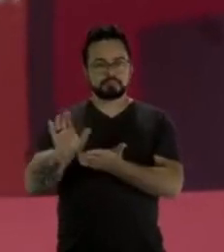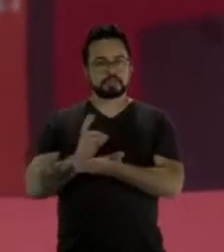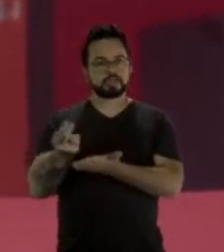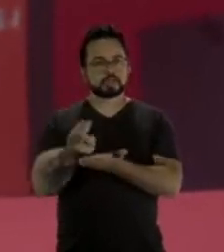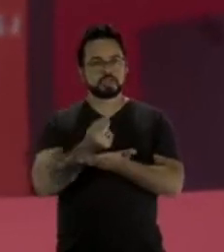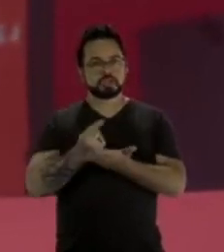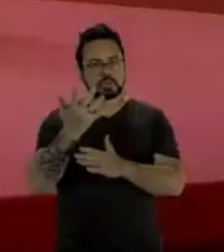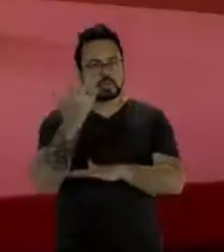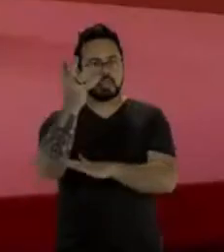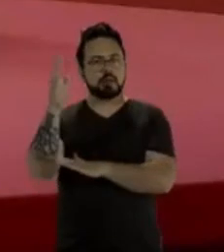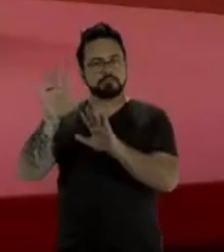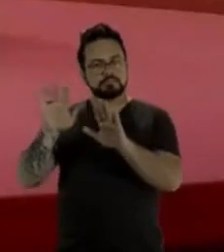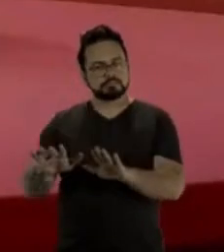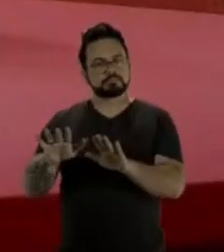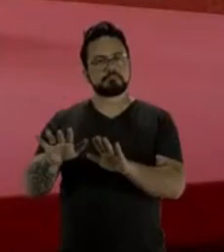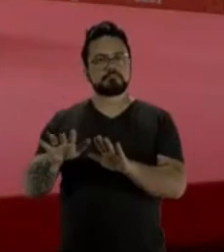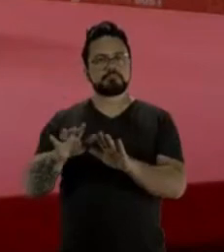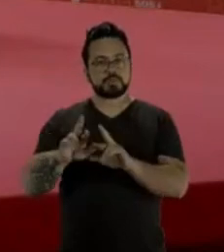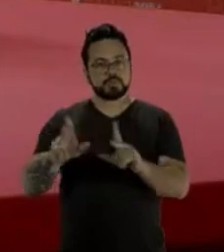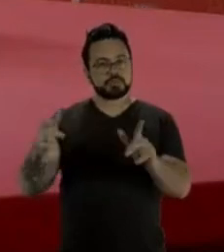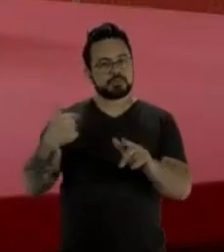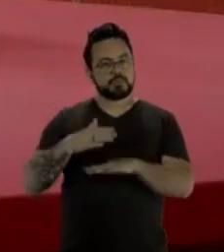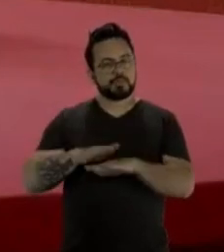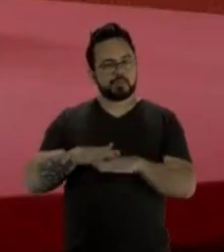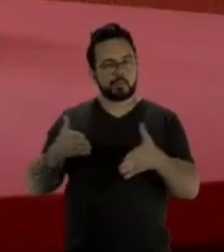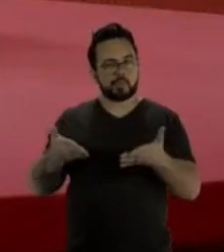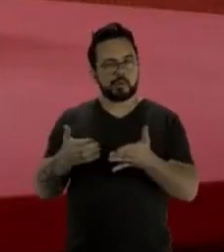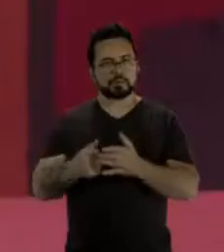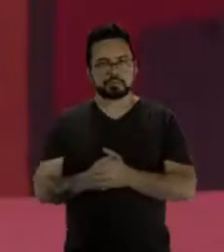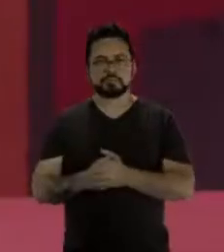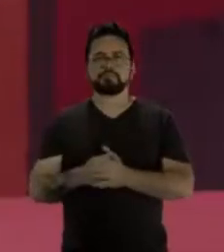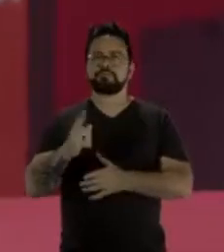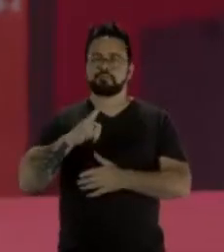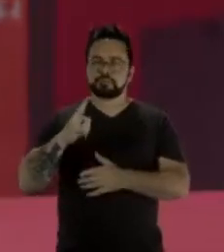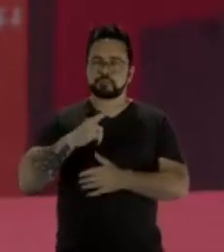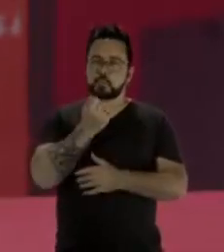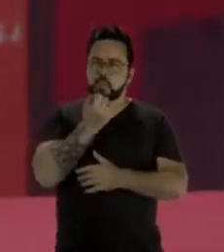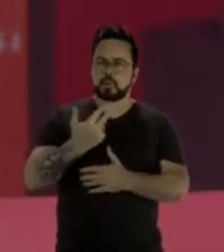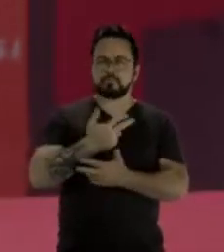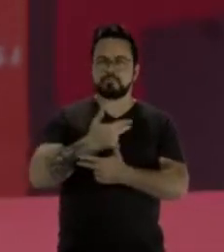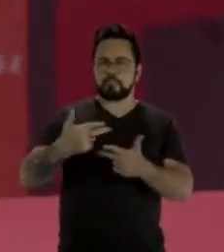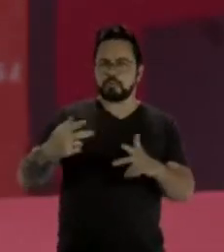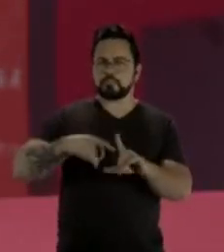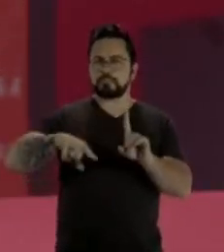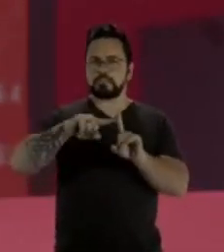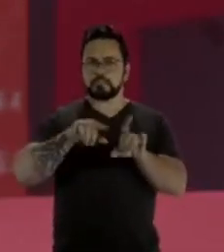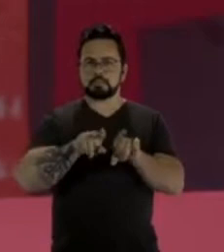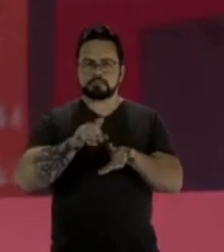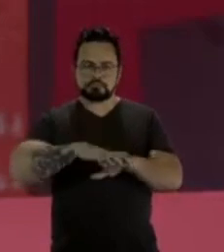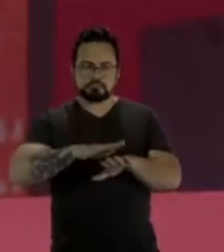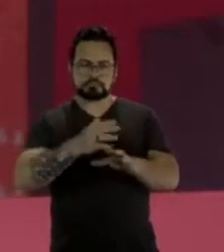a natureza, sem ferir o meio ambiente da forma que a gente está fazendo. Então, há positividade também para quem quer esse tipo